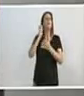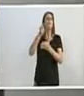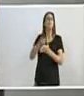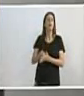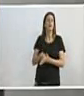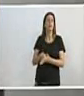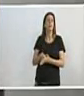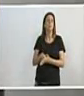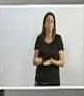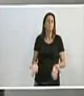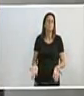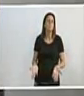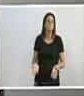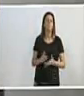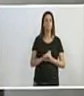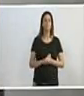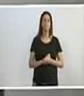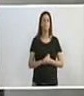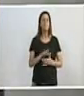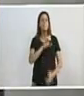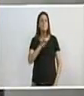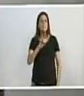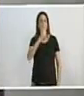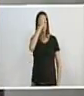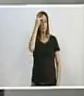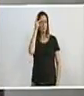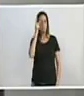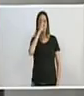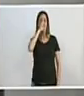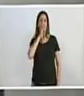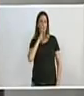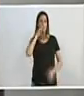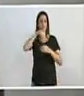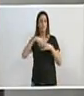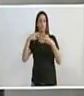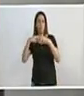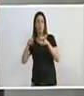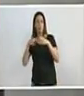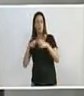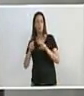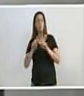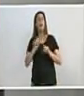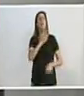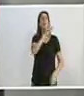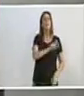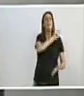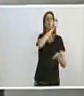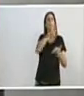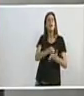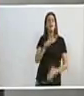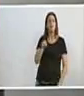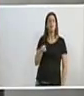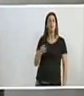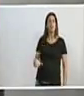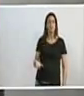conta? Eles transitam gratuitamente, mas alguém paga a conta. E a grande